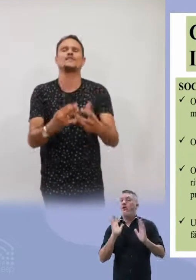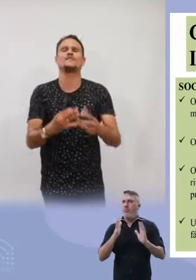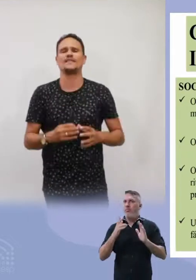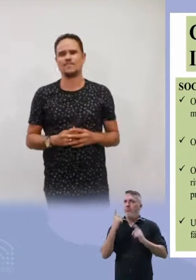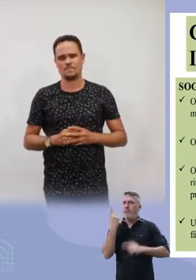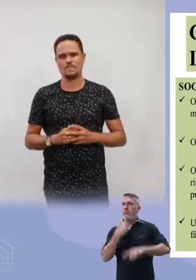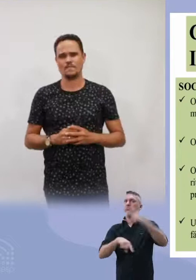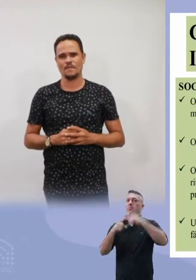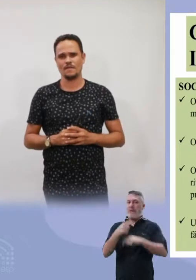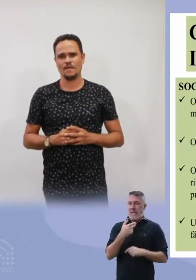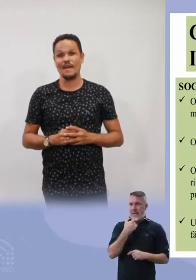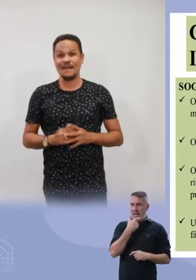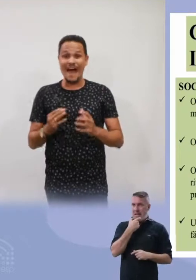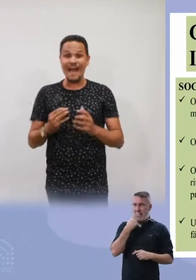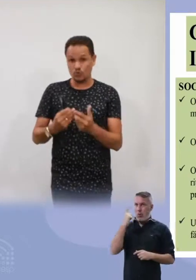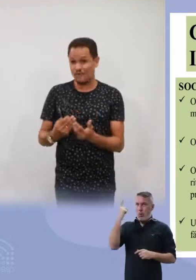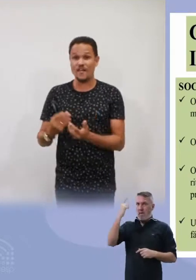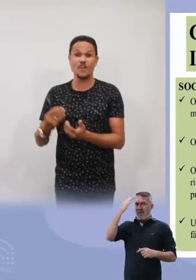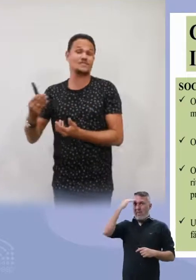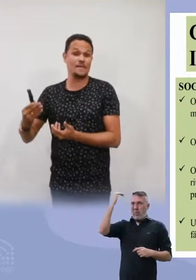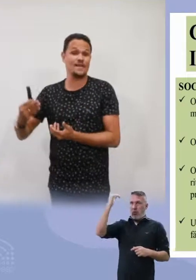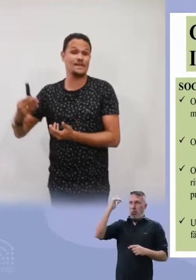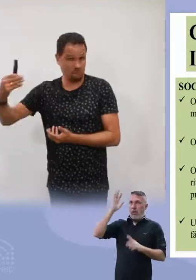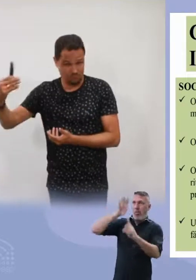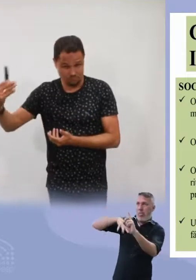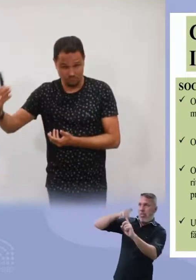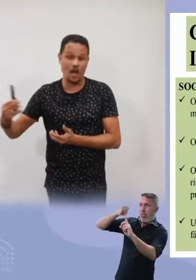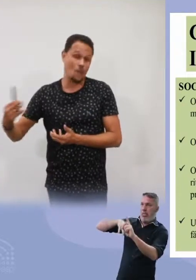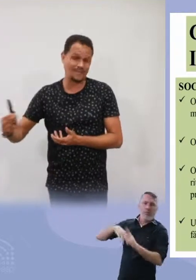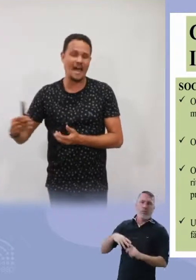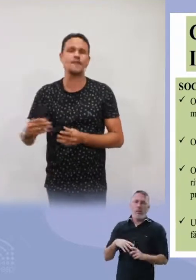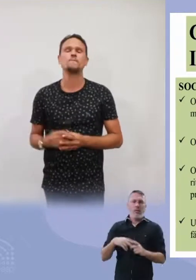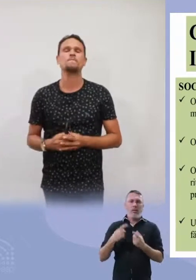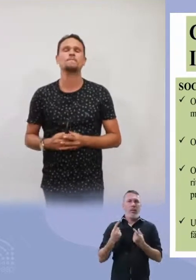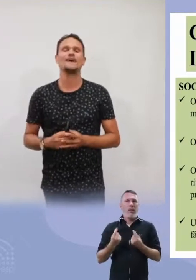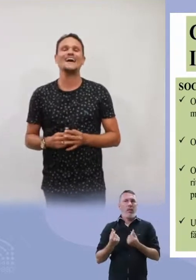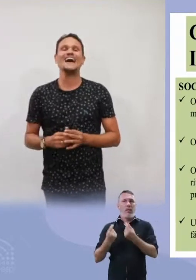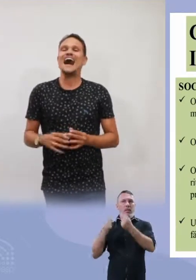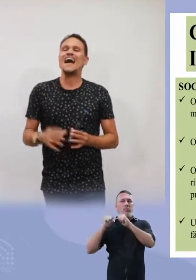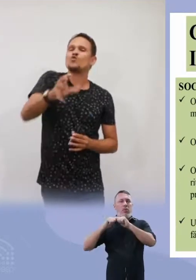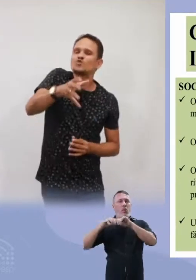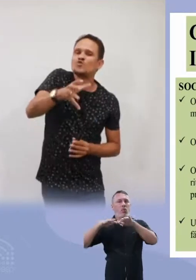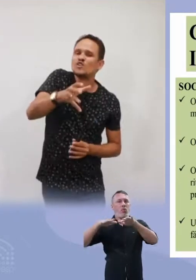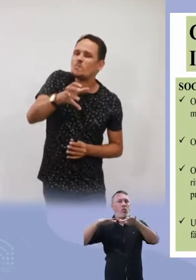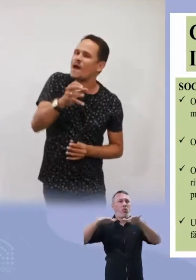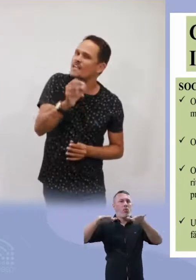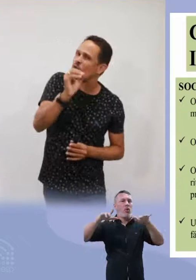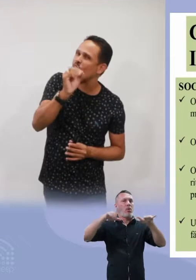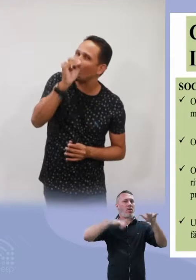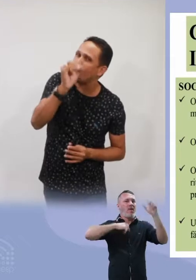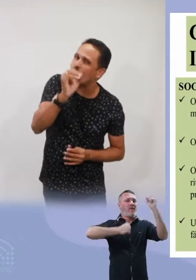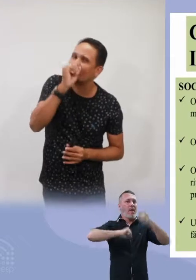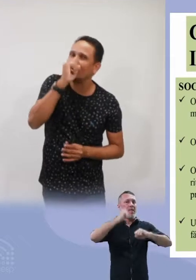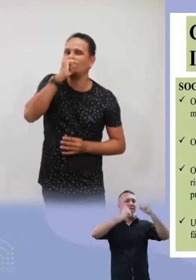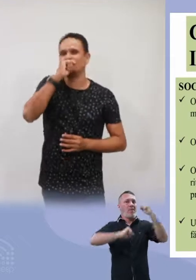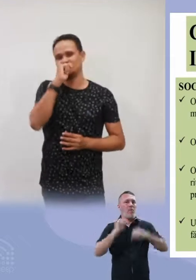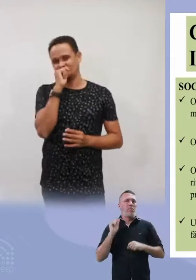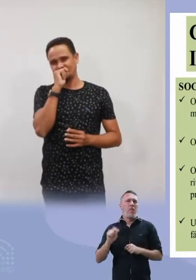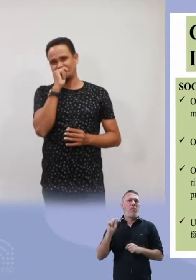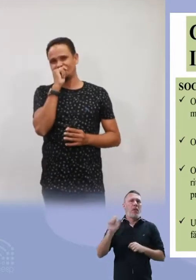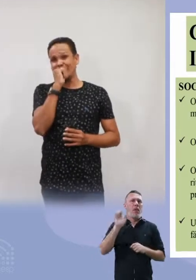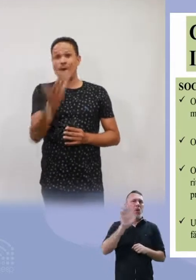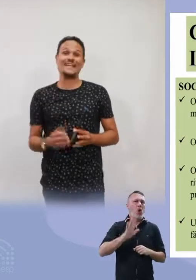como dona da verdade. Claro que os avanços também aumentaram. As condições humanas melhoraram um